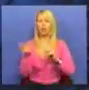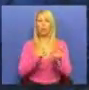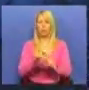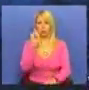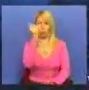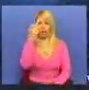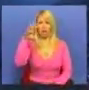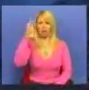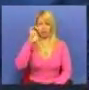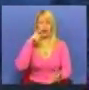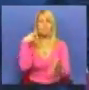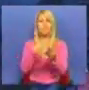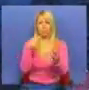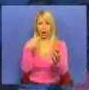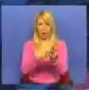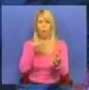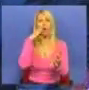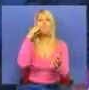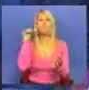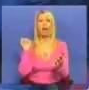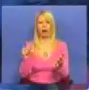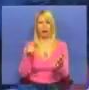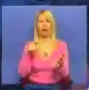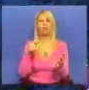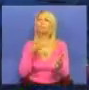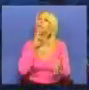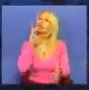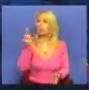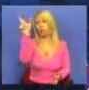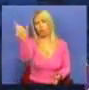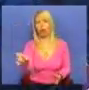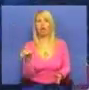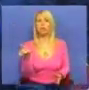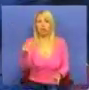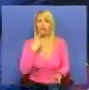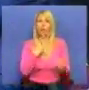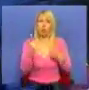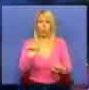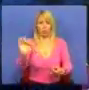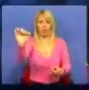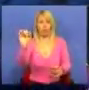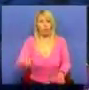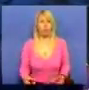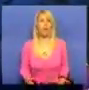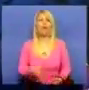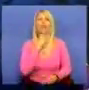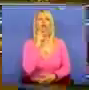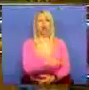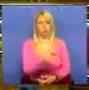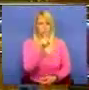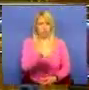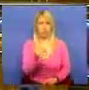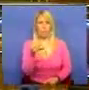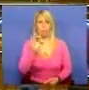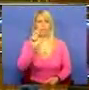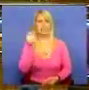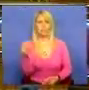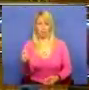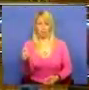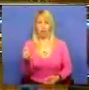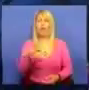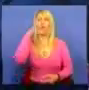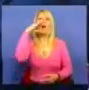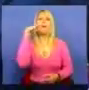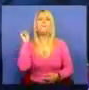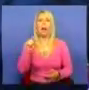pela banca, respondo a si, que também estava implícito na sua pergunta, e respondo ao Partido Comunista, pago pela